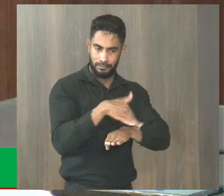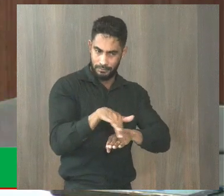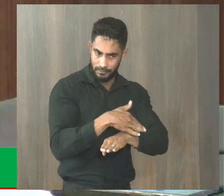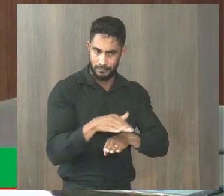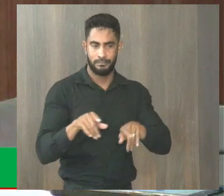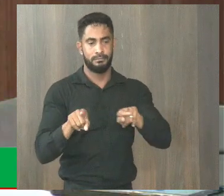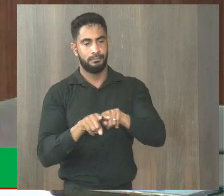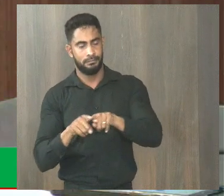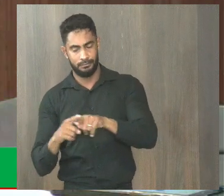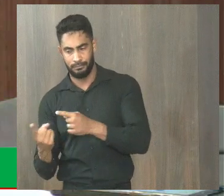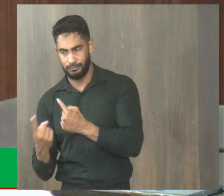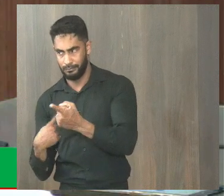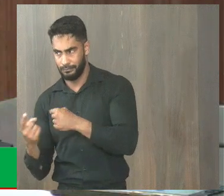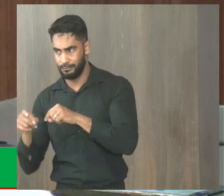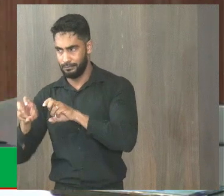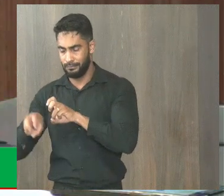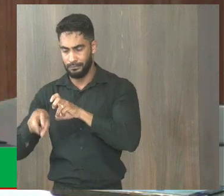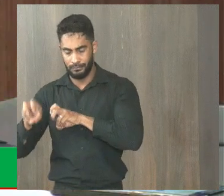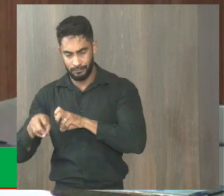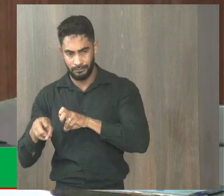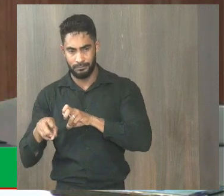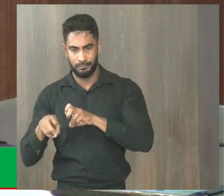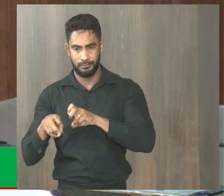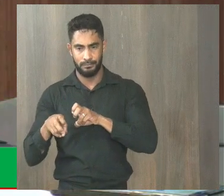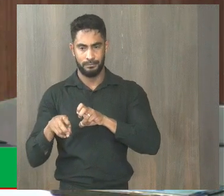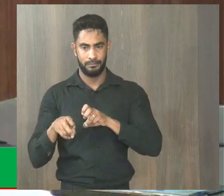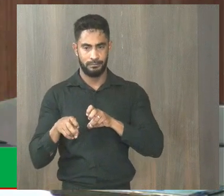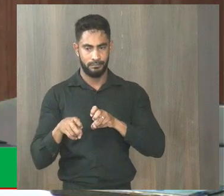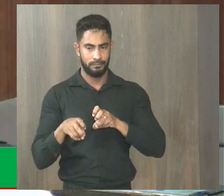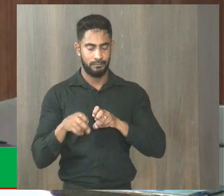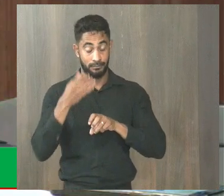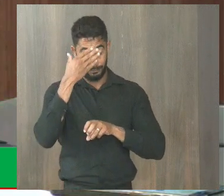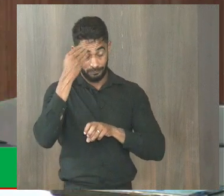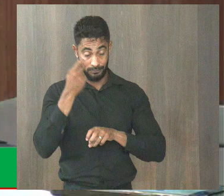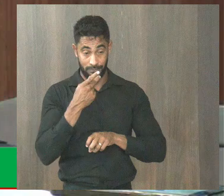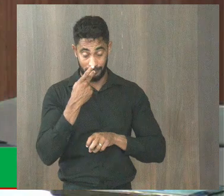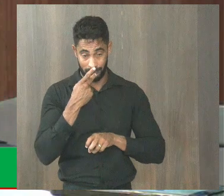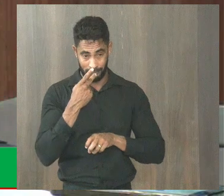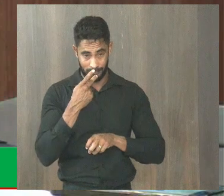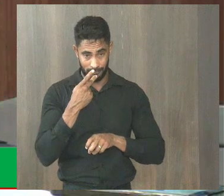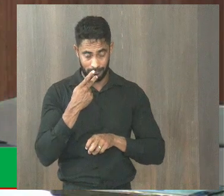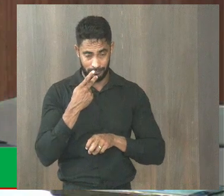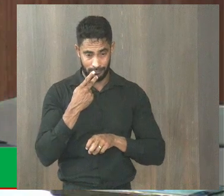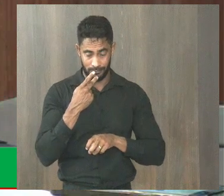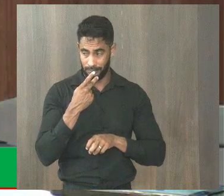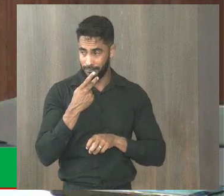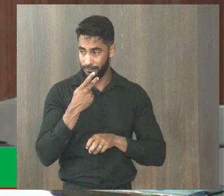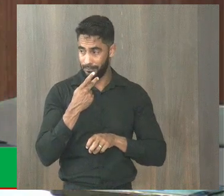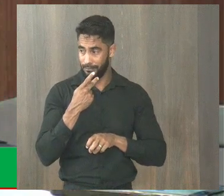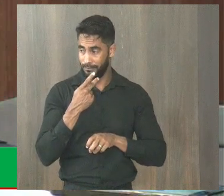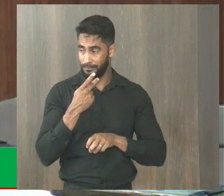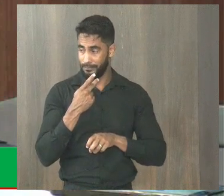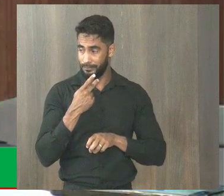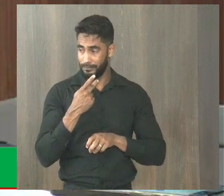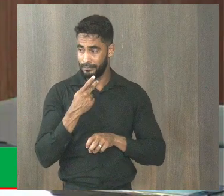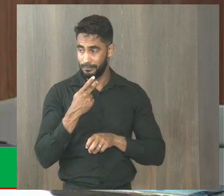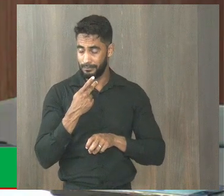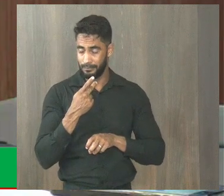e recapeamento, né? Esqueci a palavra aqui que você, Dauri, falou aqui de... Como é que fala, Dauri? Você falou aí, é de...